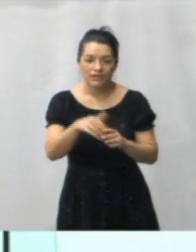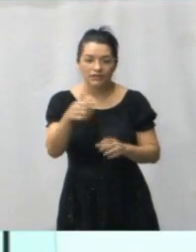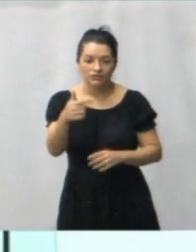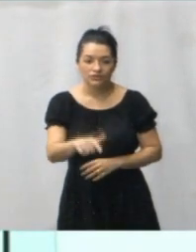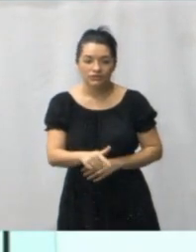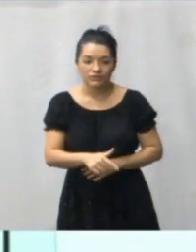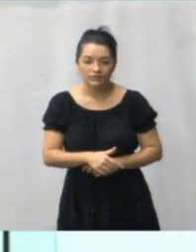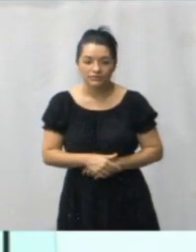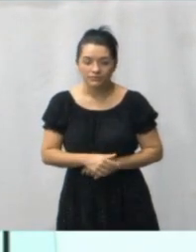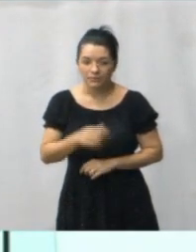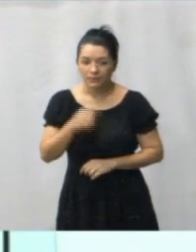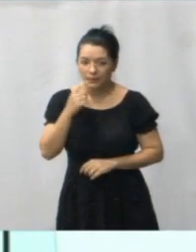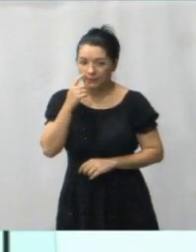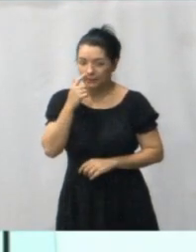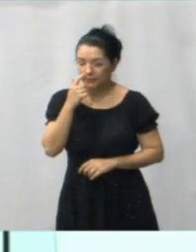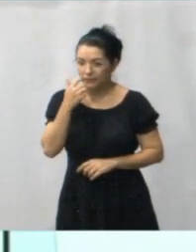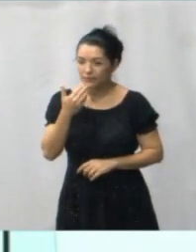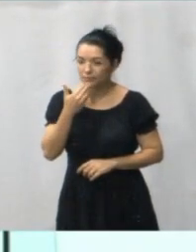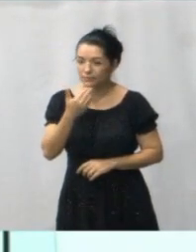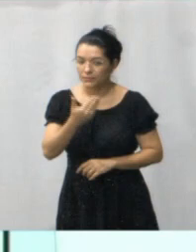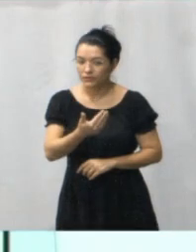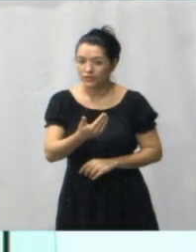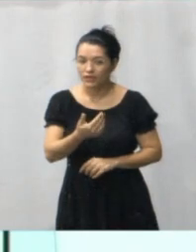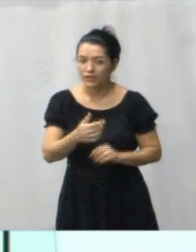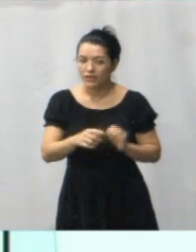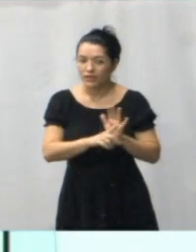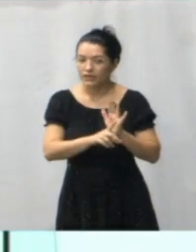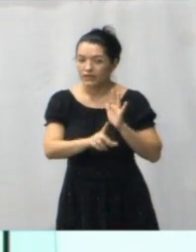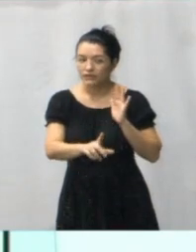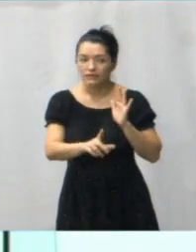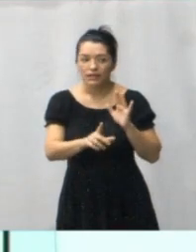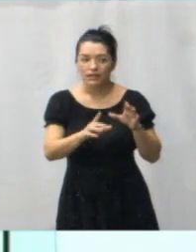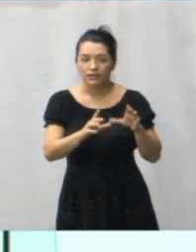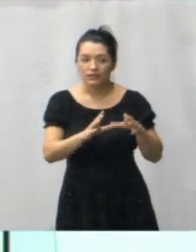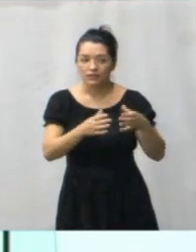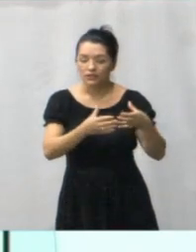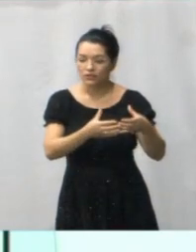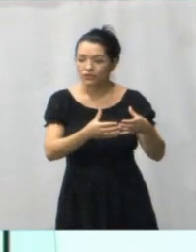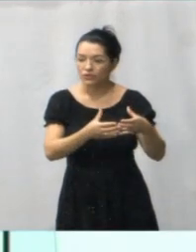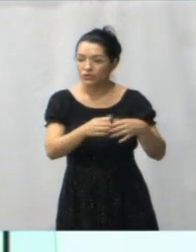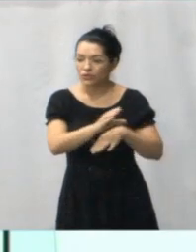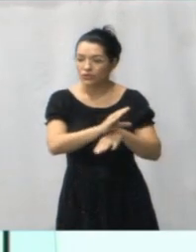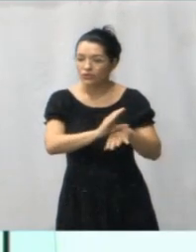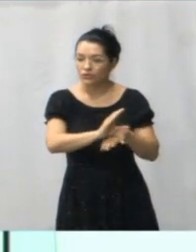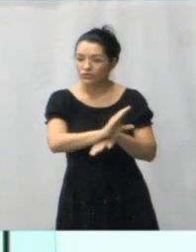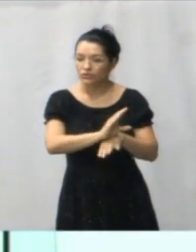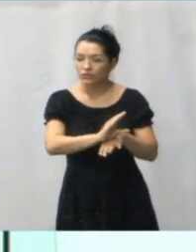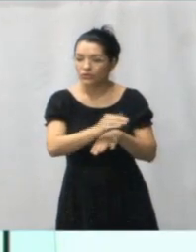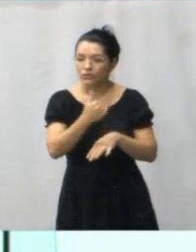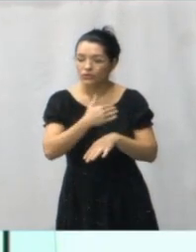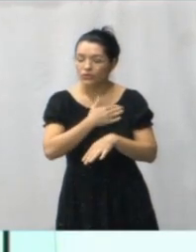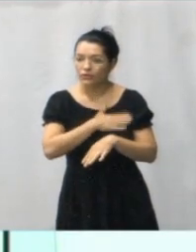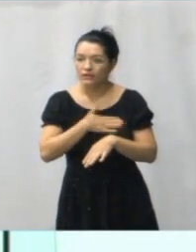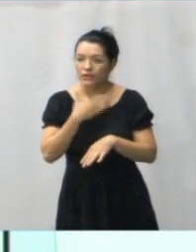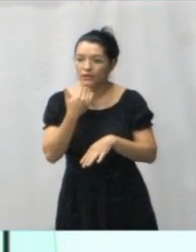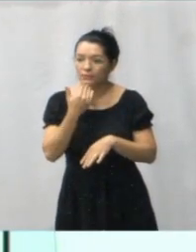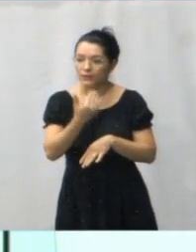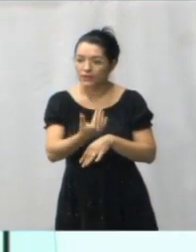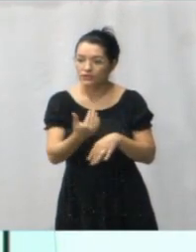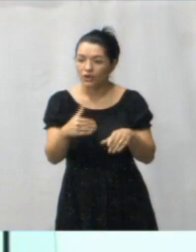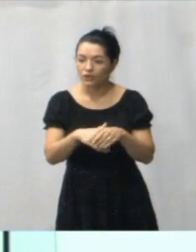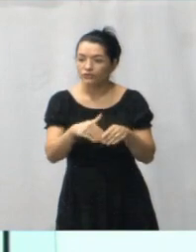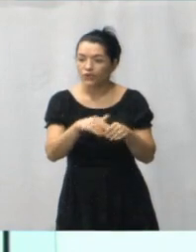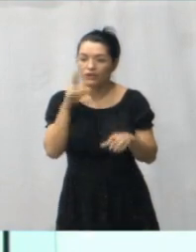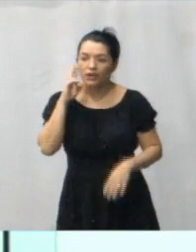pela legalidade e constitucionalidade. E gostaria de pedir o voto aos líderes de cada